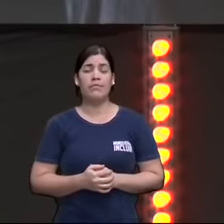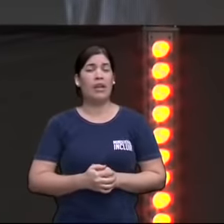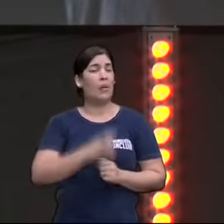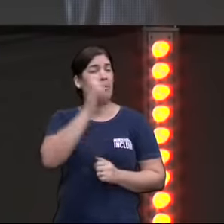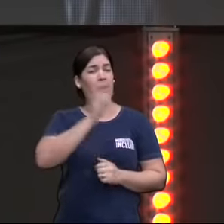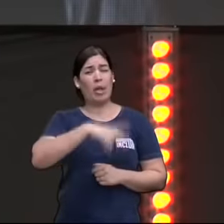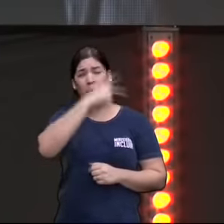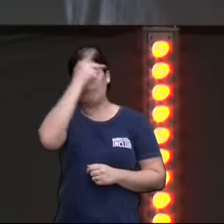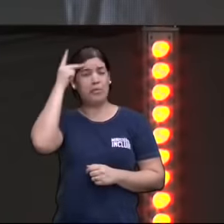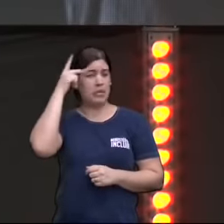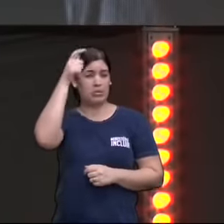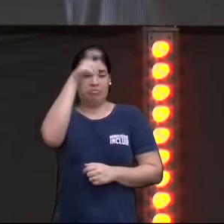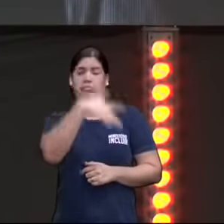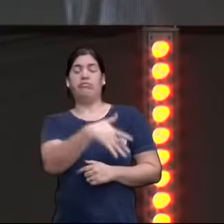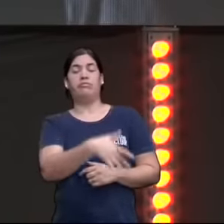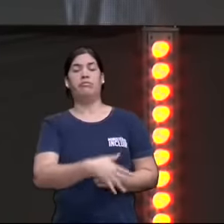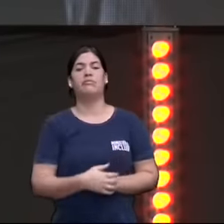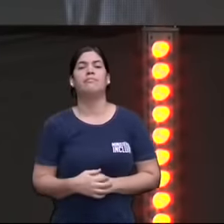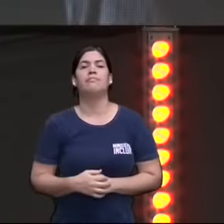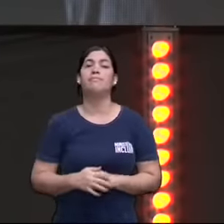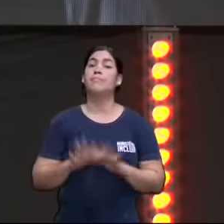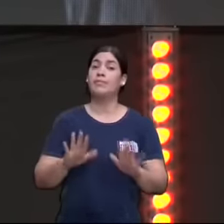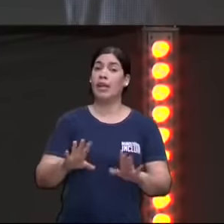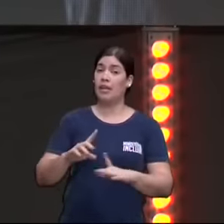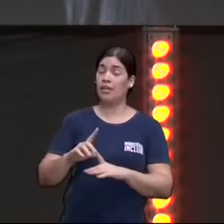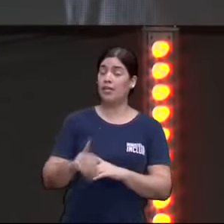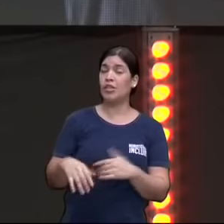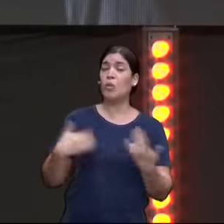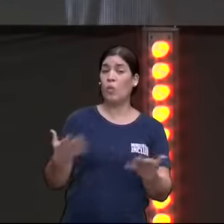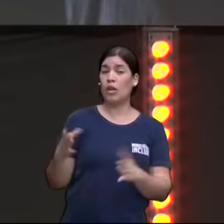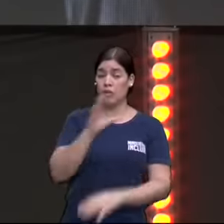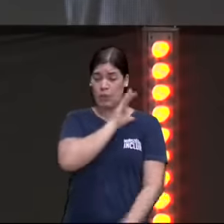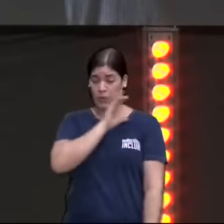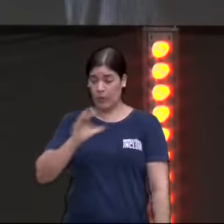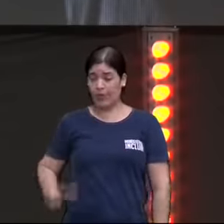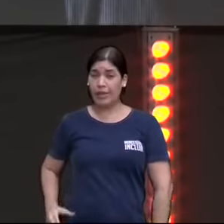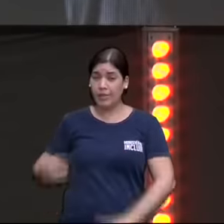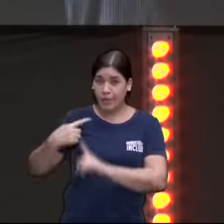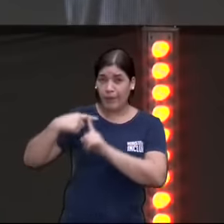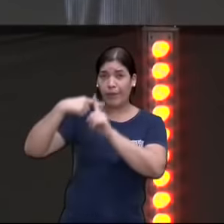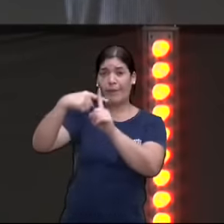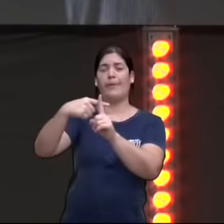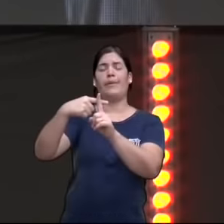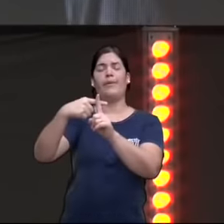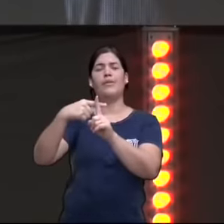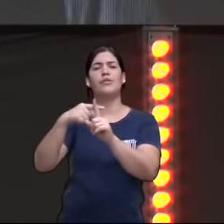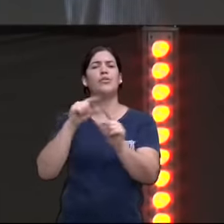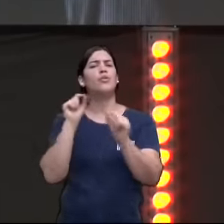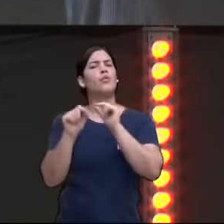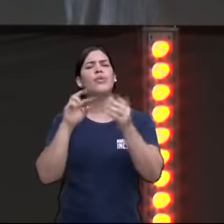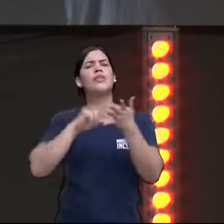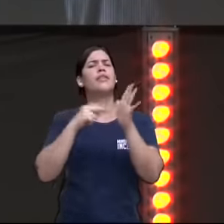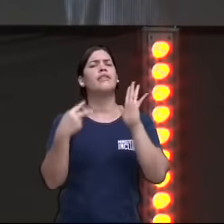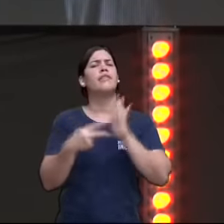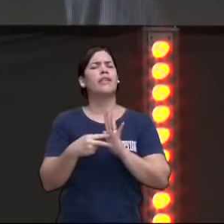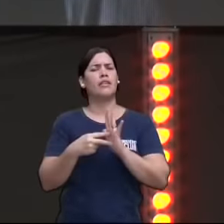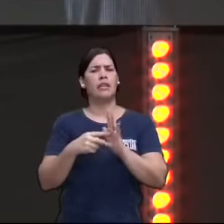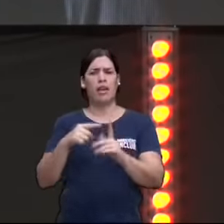abominável. Só que depois que Cristo foi levado à cruz passou a ser símbolo de